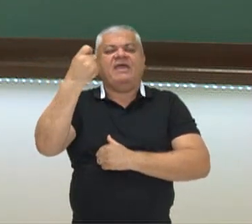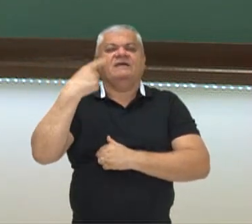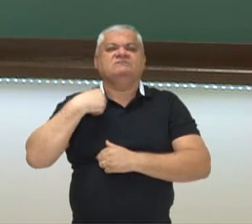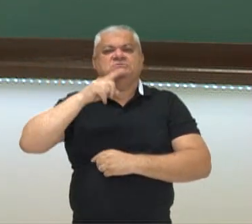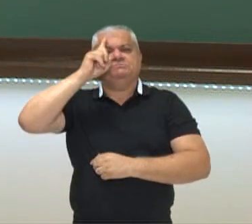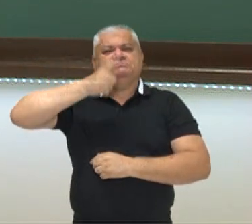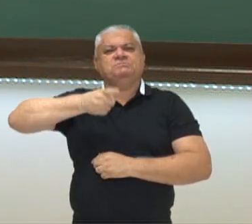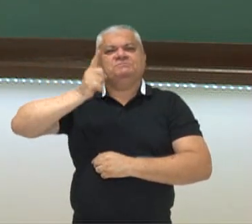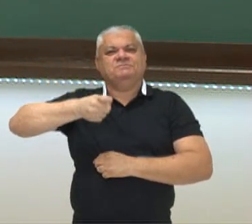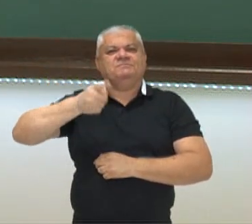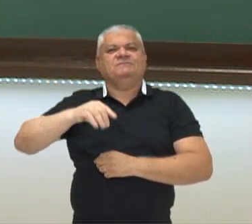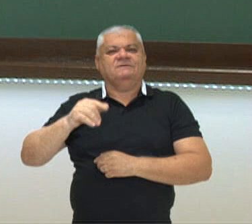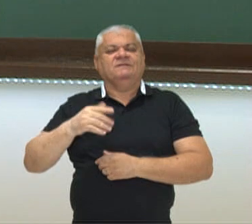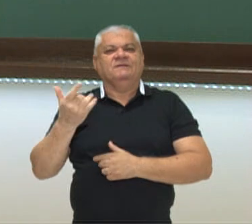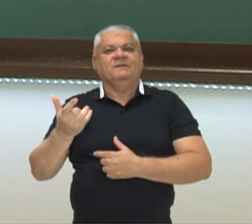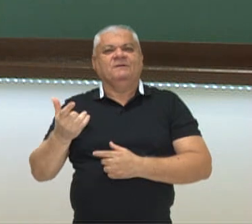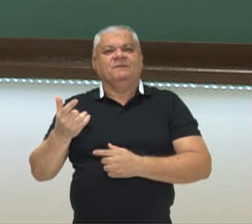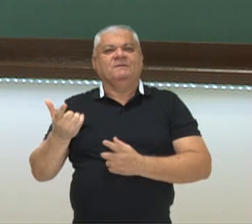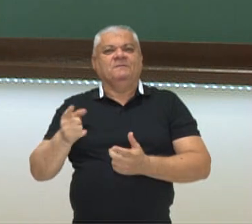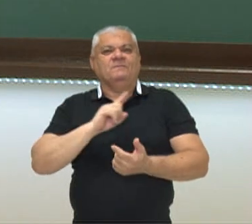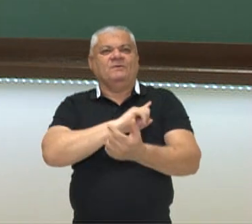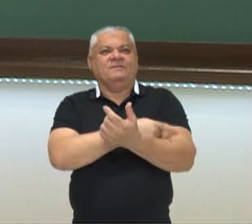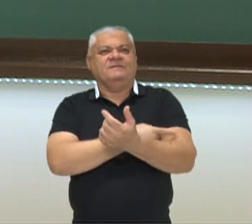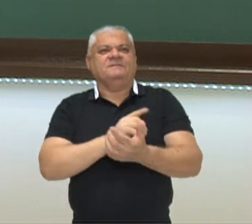absolutismo, né, desse poder moderador.